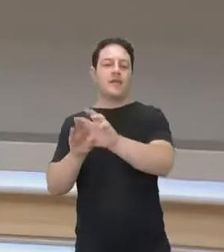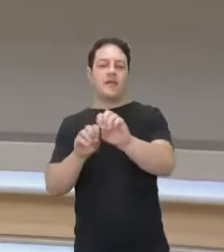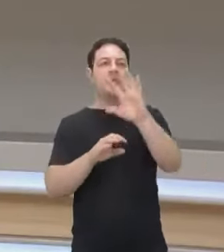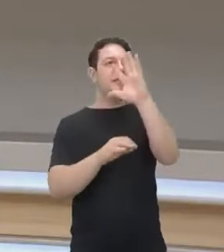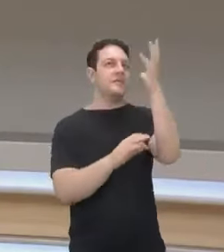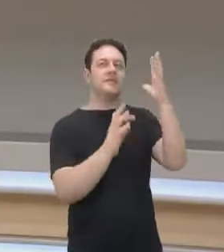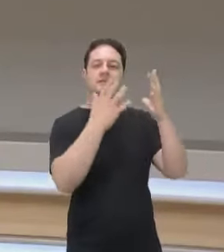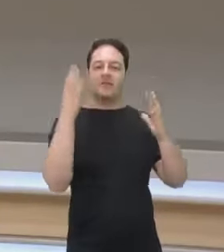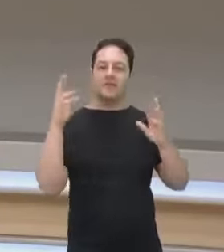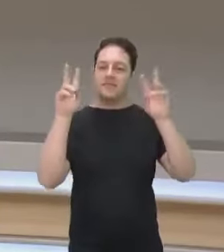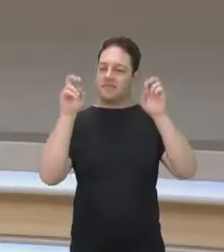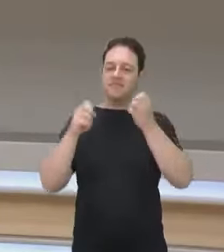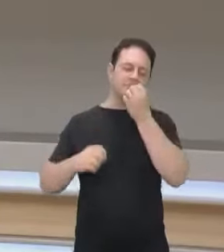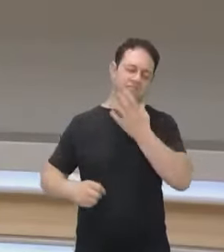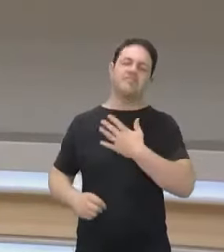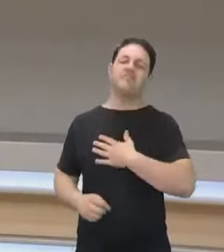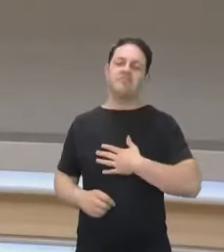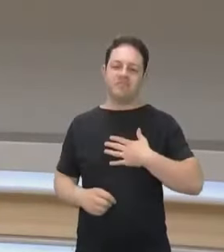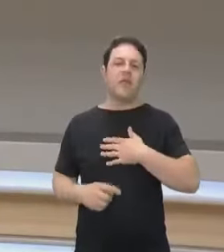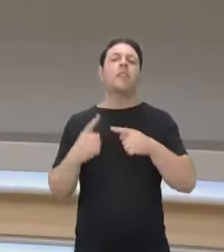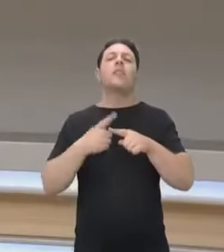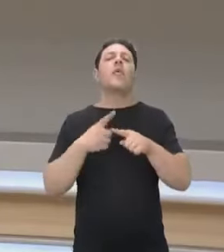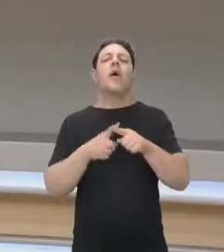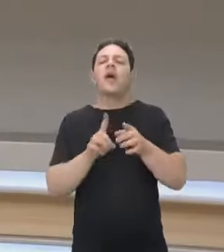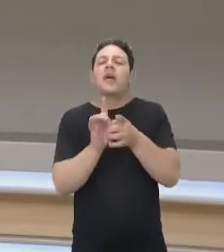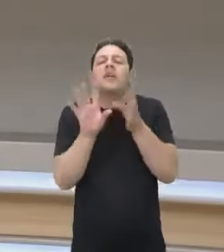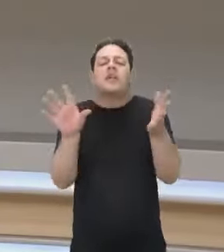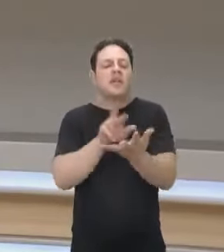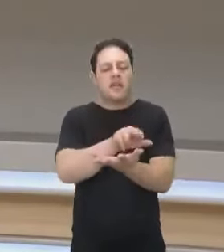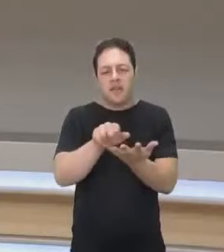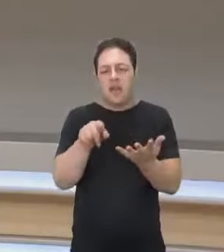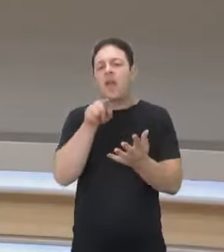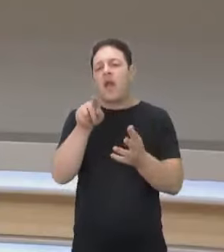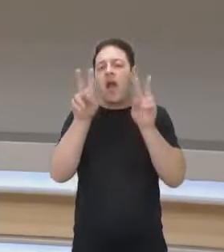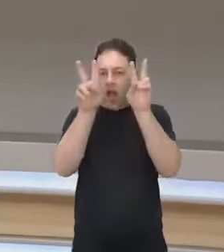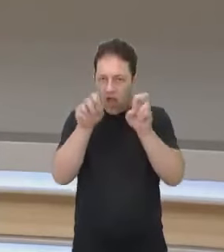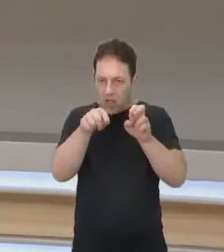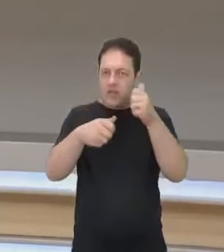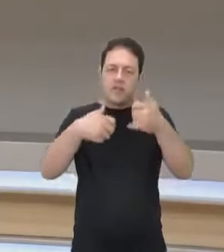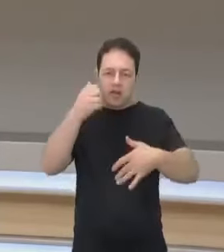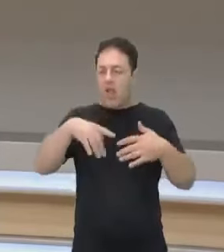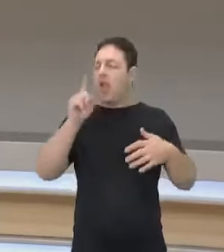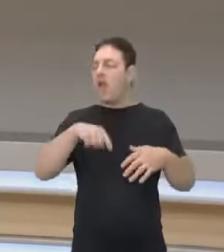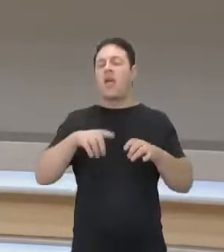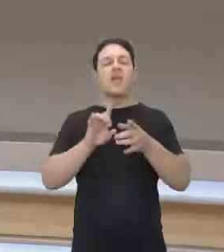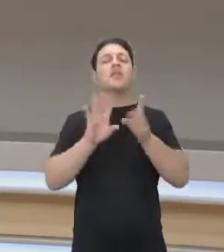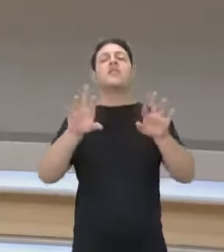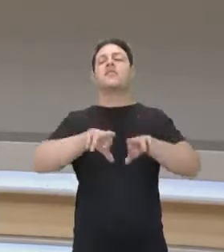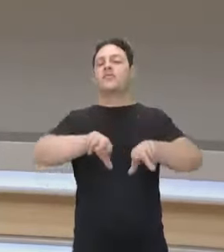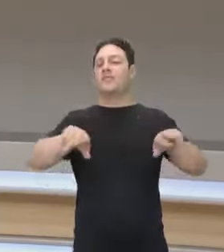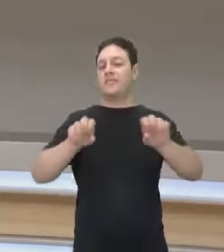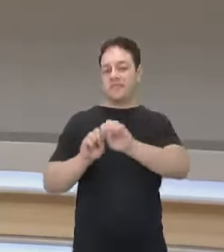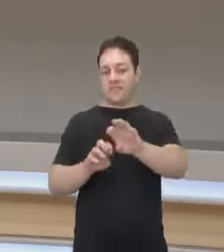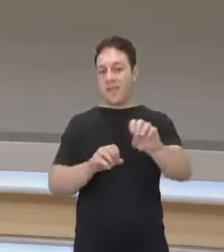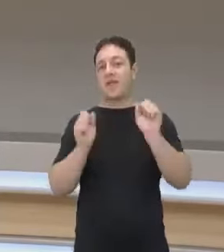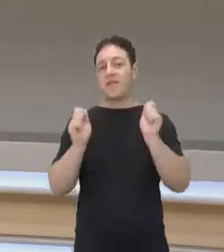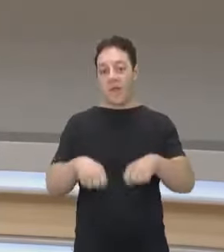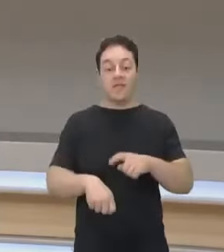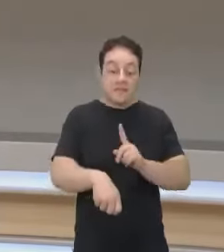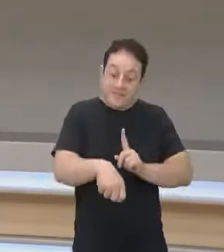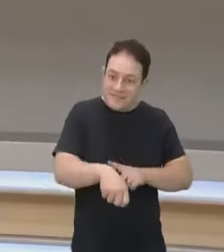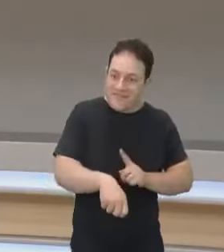né? exato. É transversal, É por quê? transversal Porque não, ele é transversal por sua própria natureza. Mas vamos lá, senão não dá